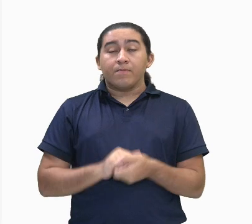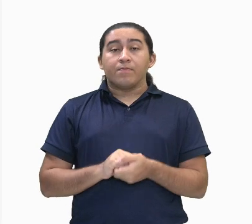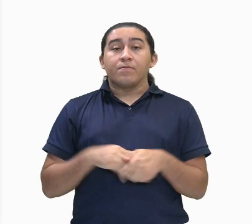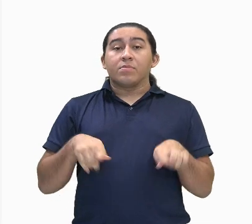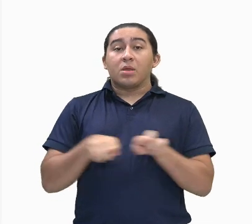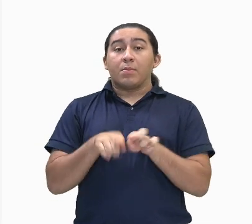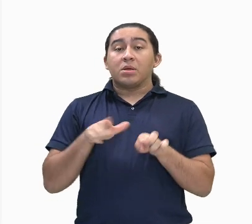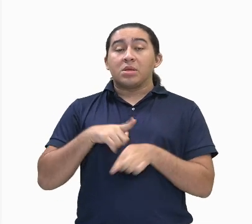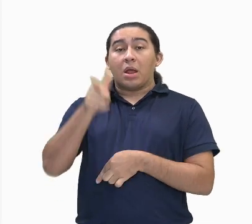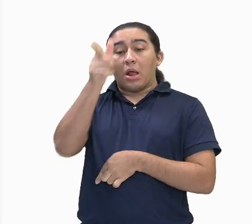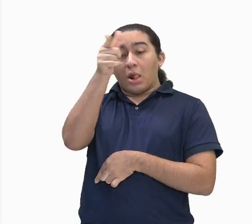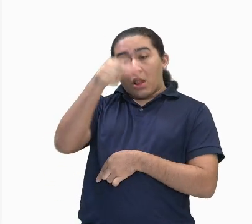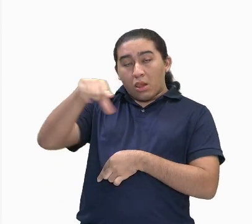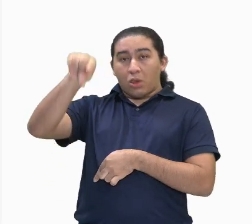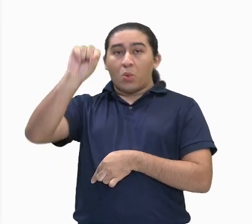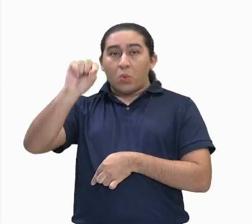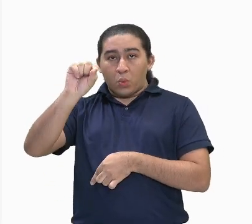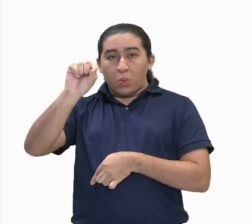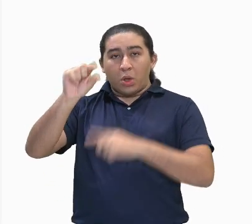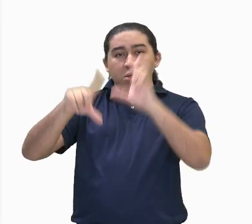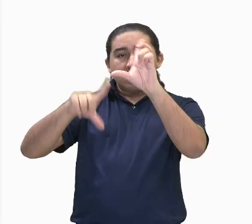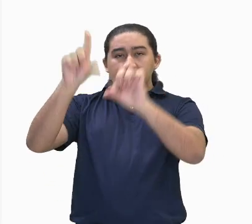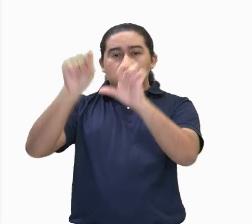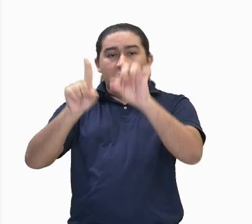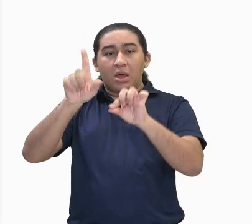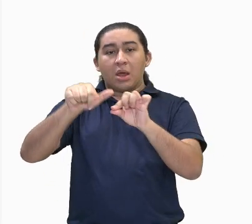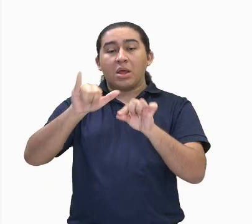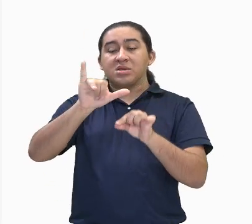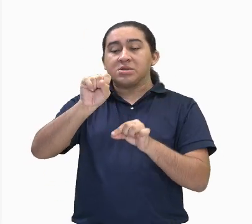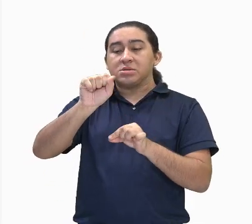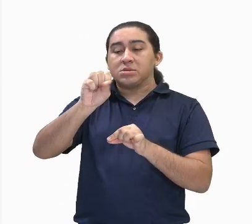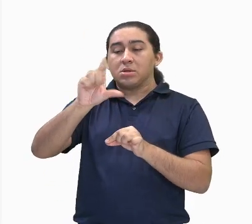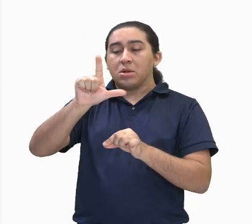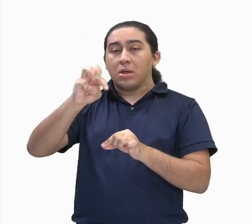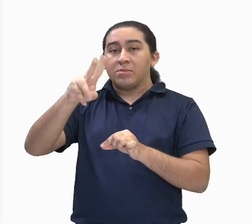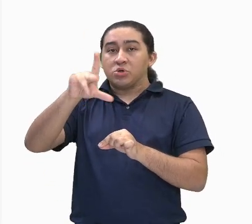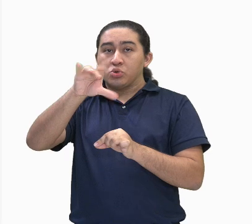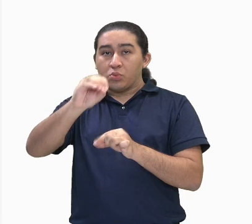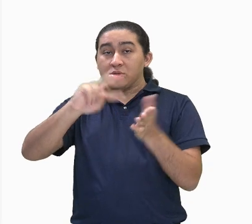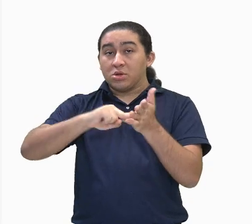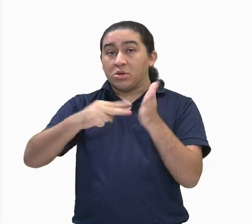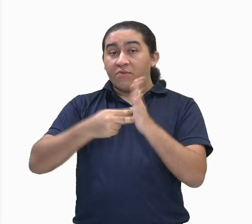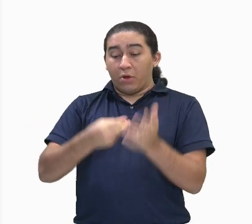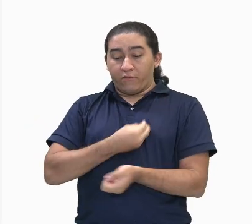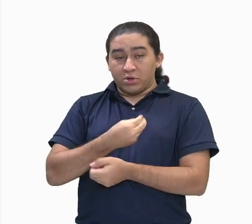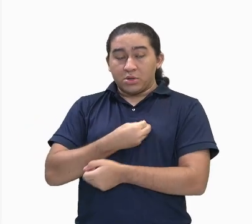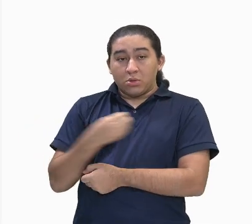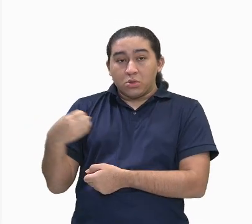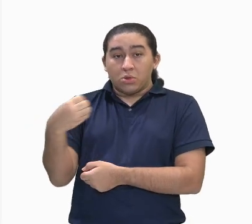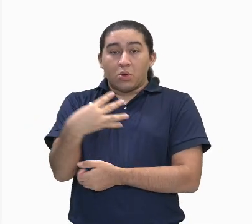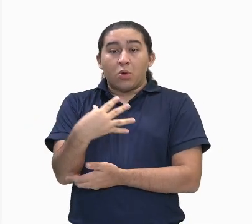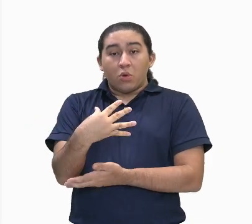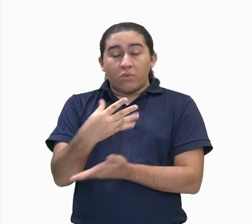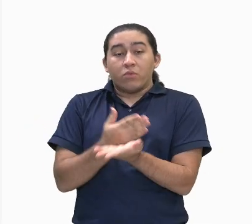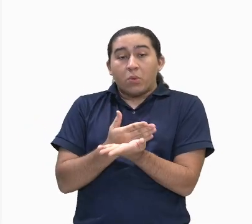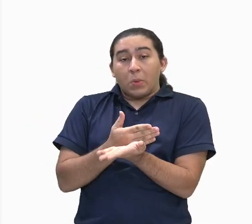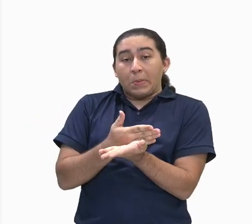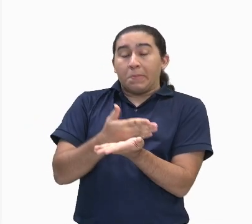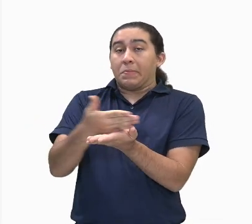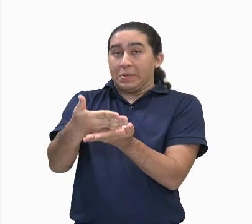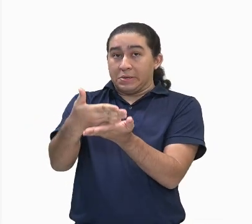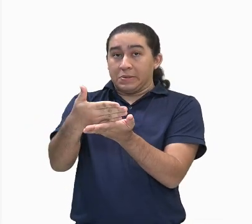no islamismo simboliza a vida nova trazida pela religião, iniciada pelo profeta